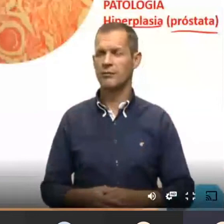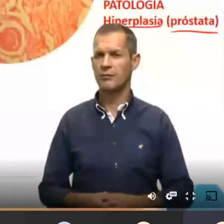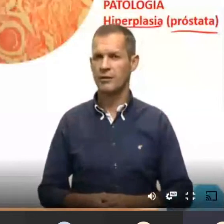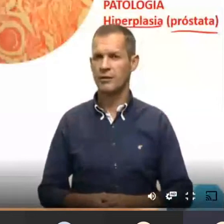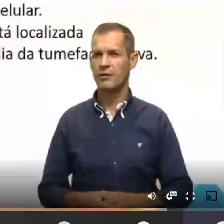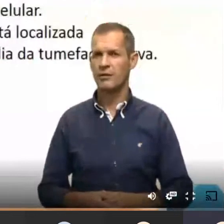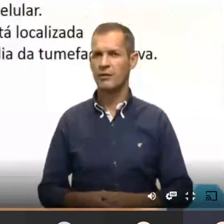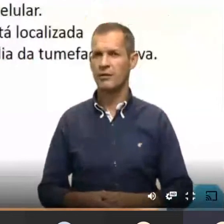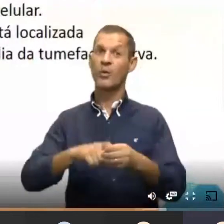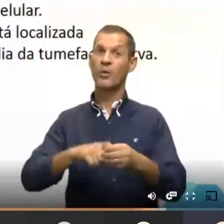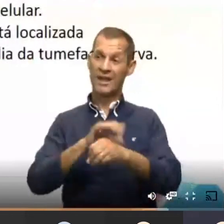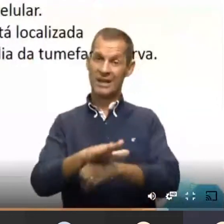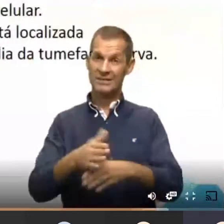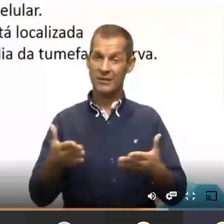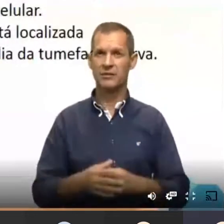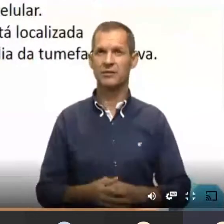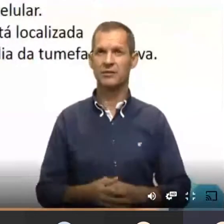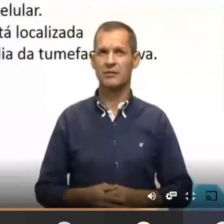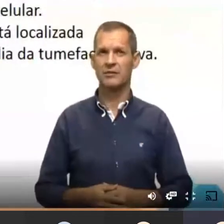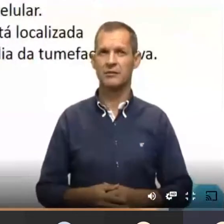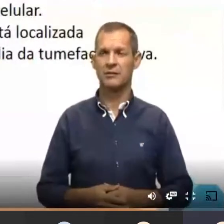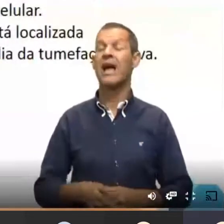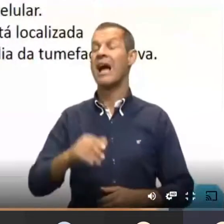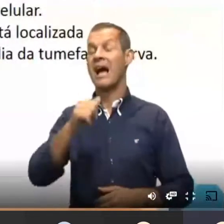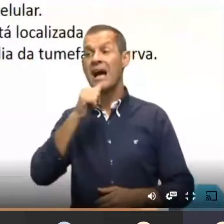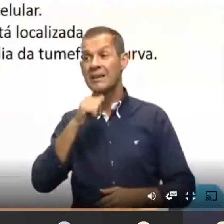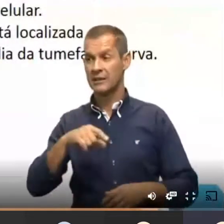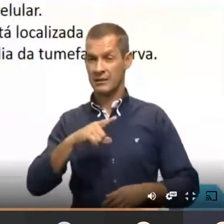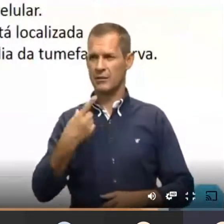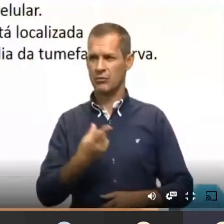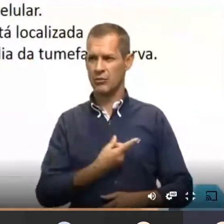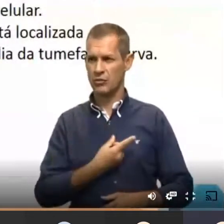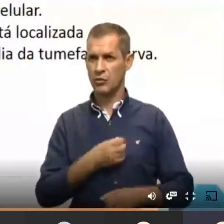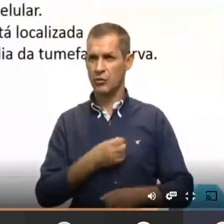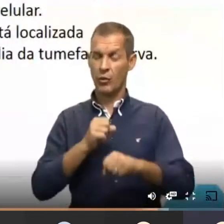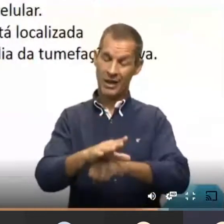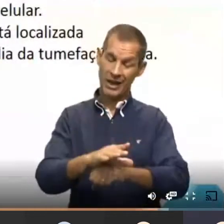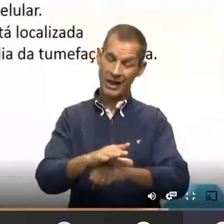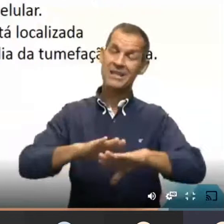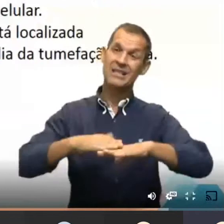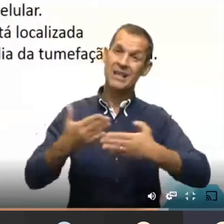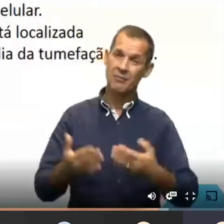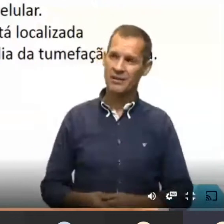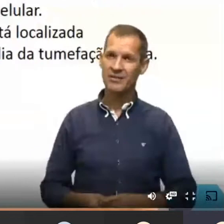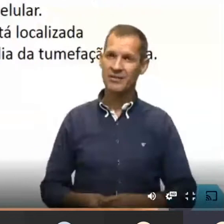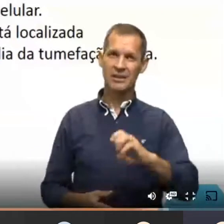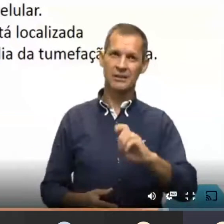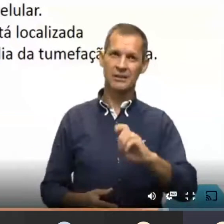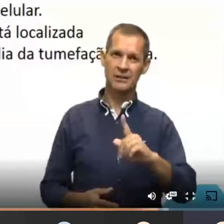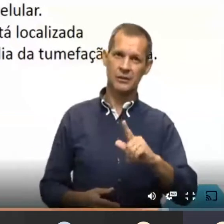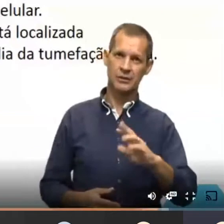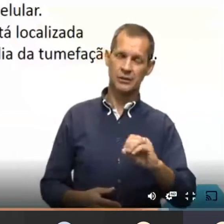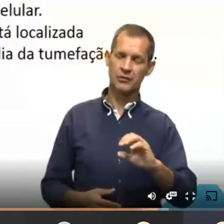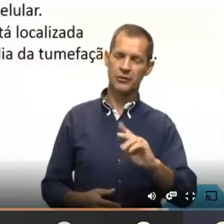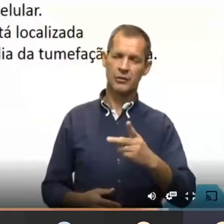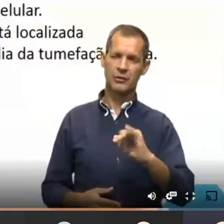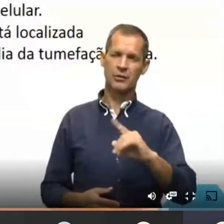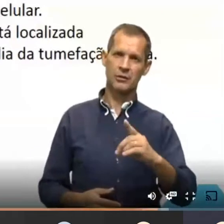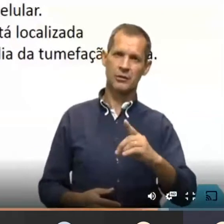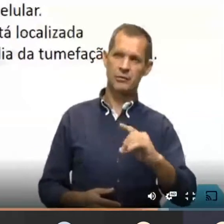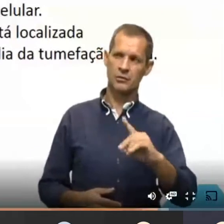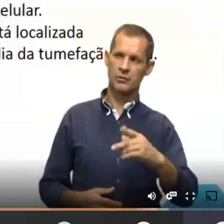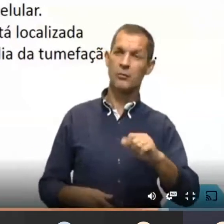pode dar continuidade ao nosso slide. Ainda, nós temos uma lâmina extra, que é a de degeneração hidrópica